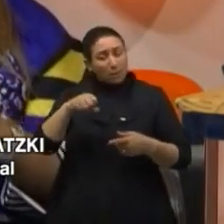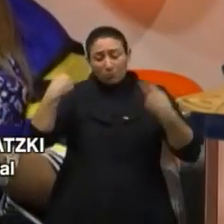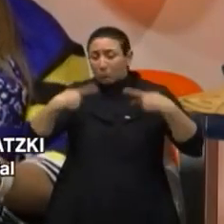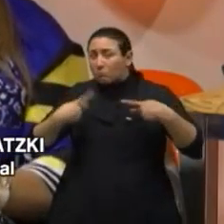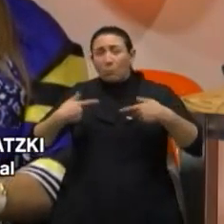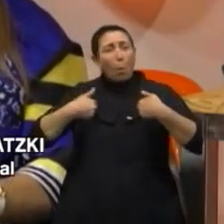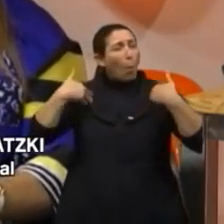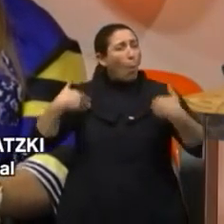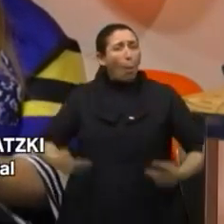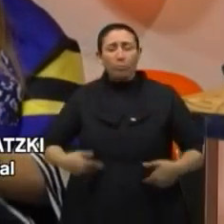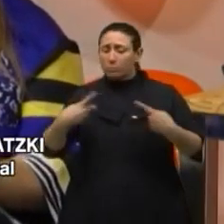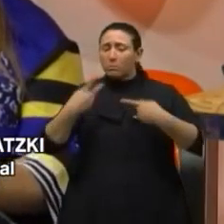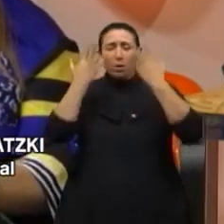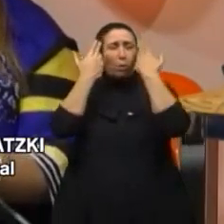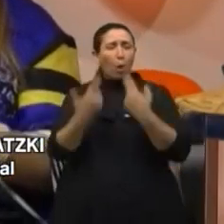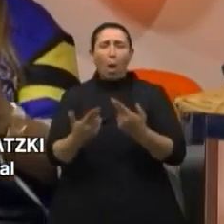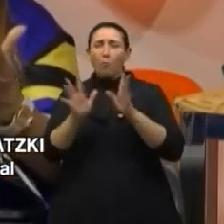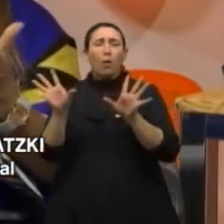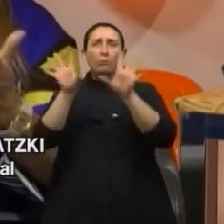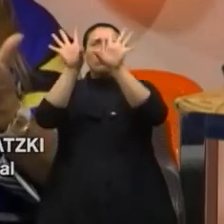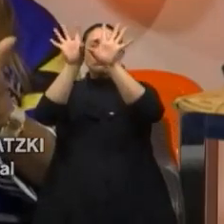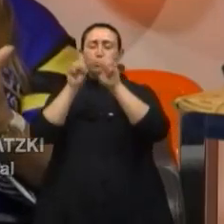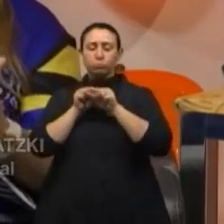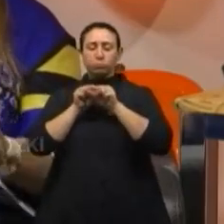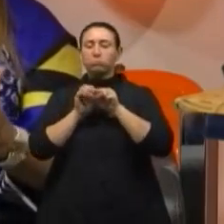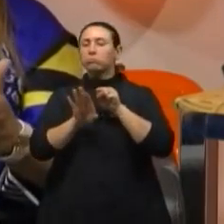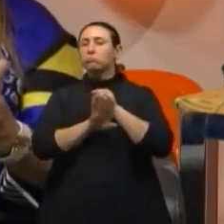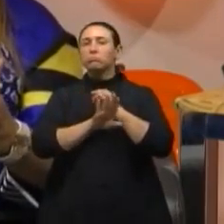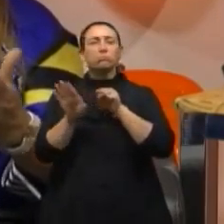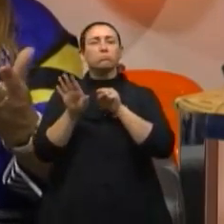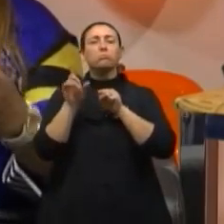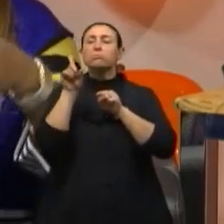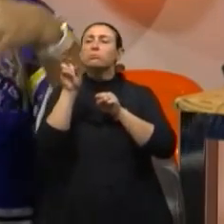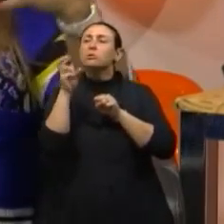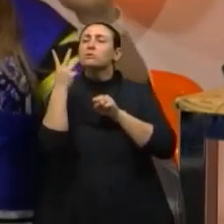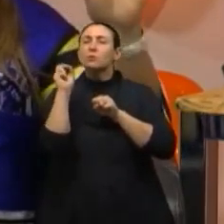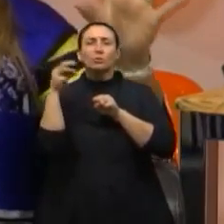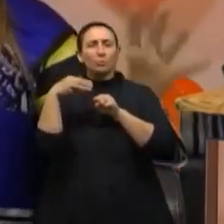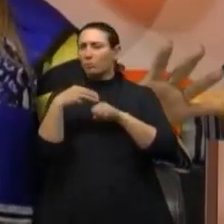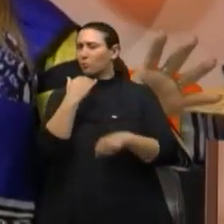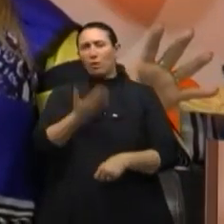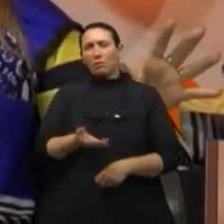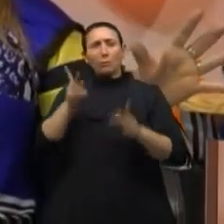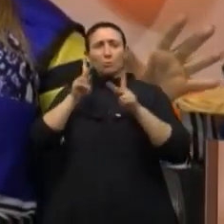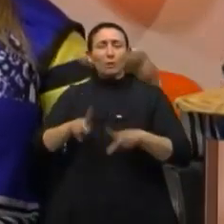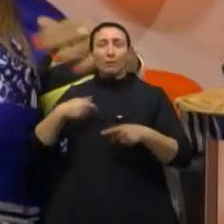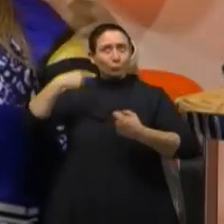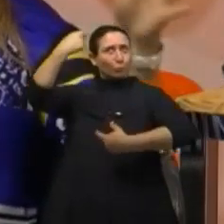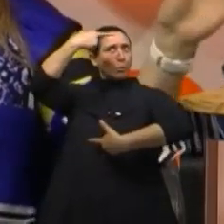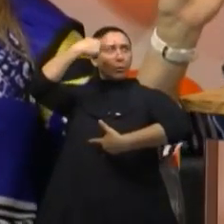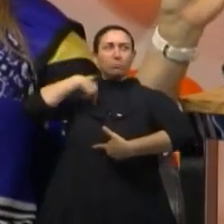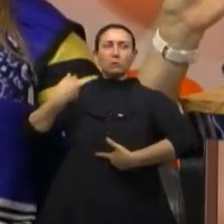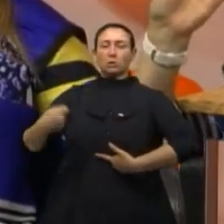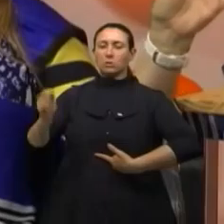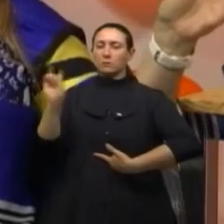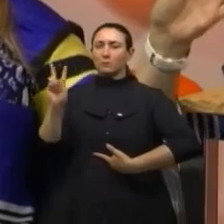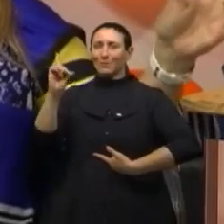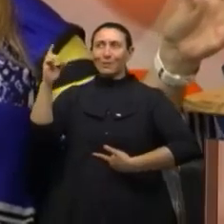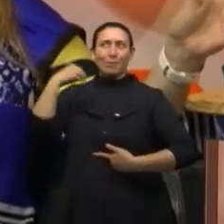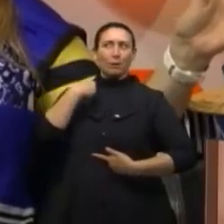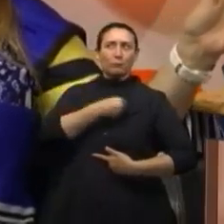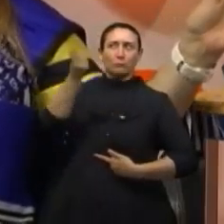necessária de vitamina aquilo que ele precisa não adianta ficar 3 horas né antes do das